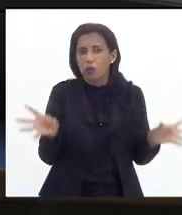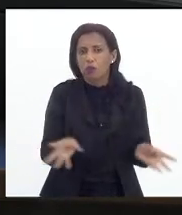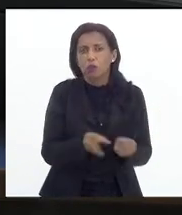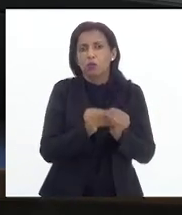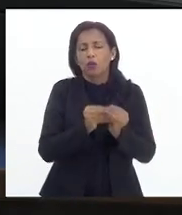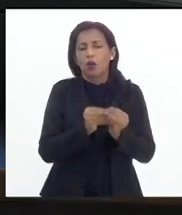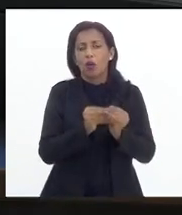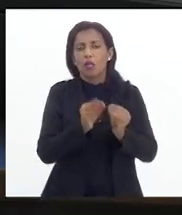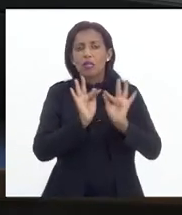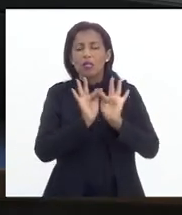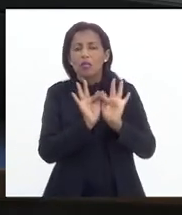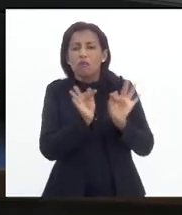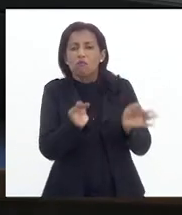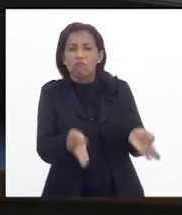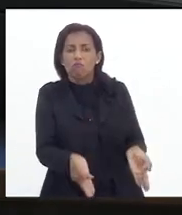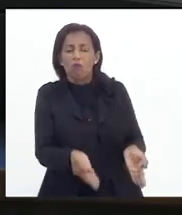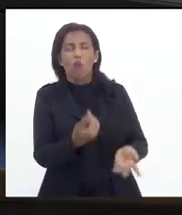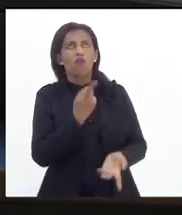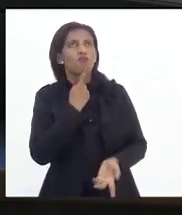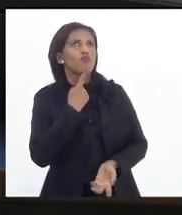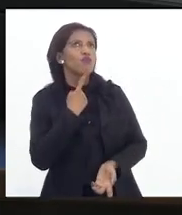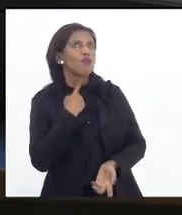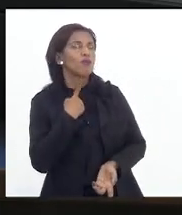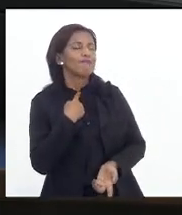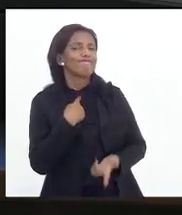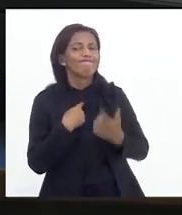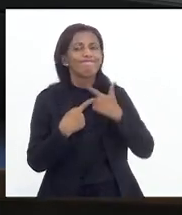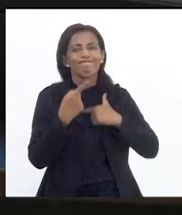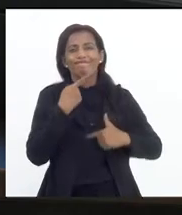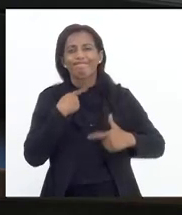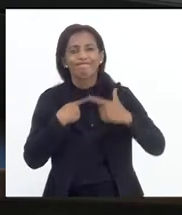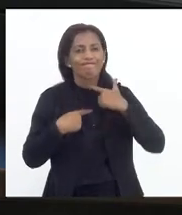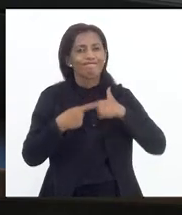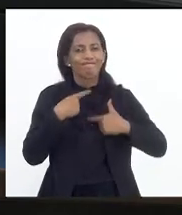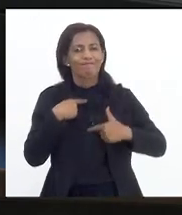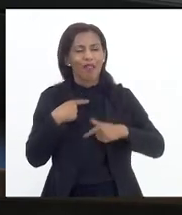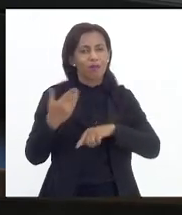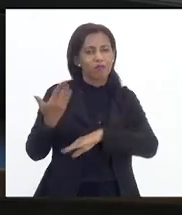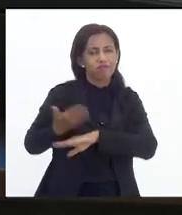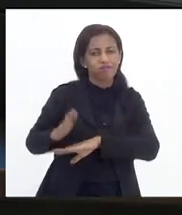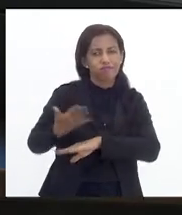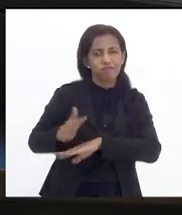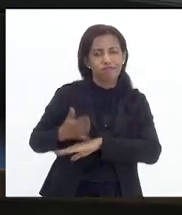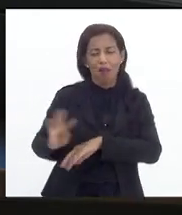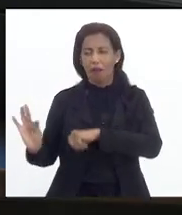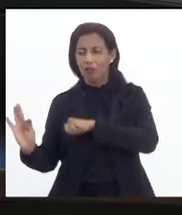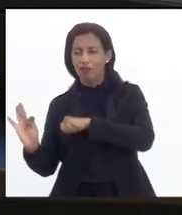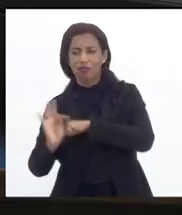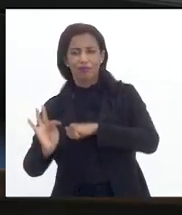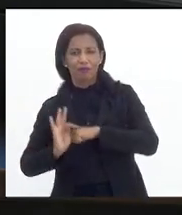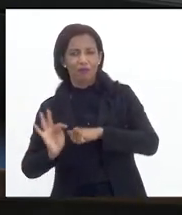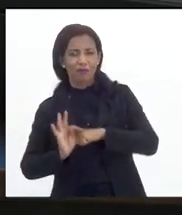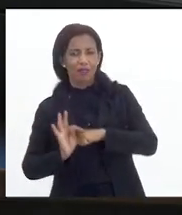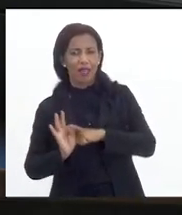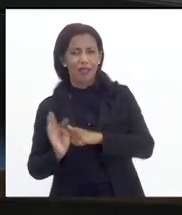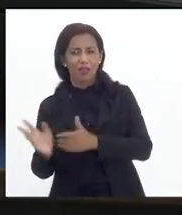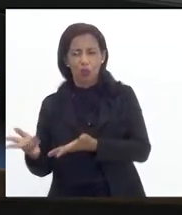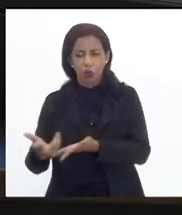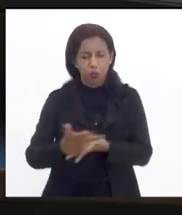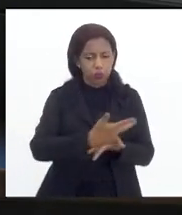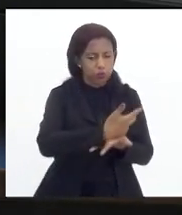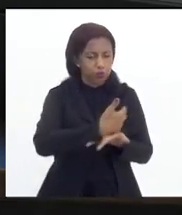resume apenas à vontade o desejo as práticas as técnicas de